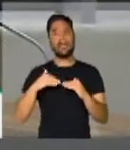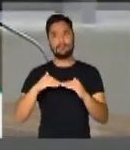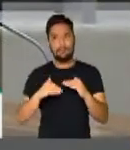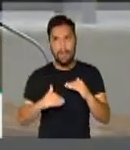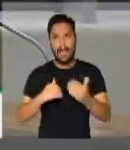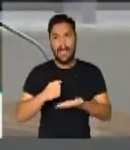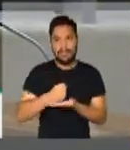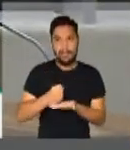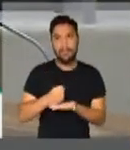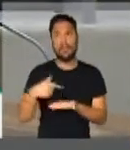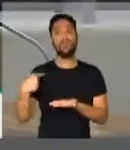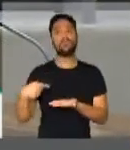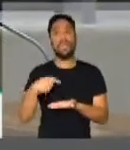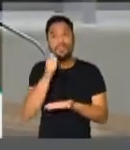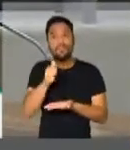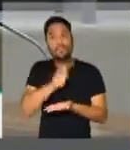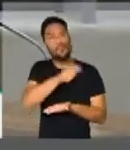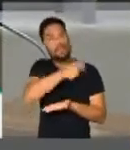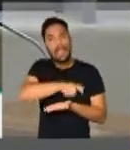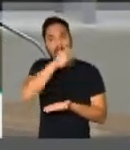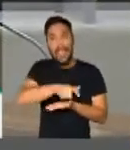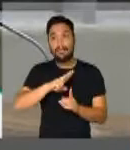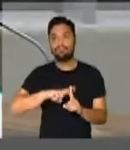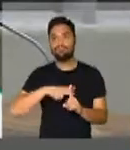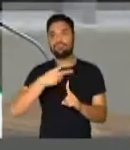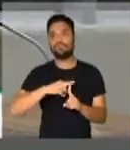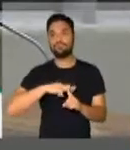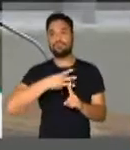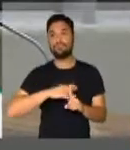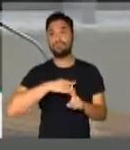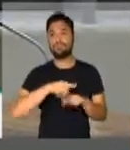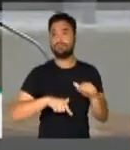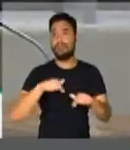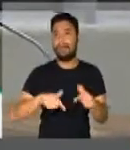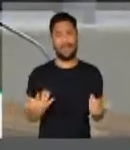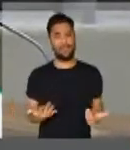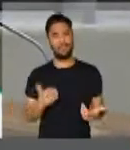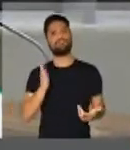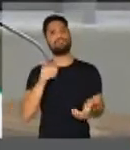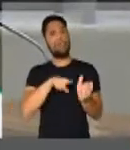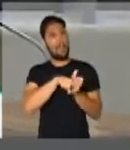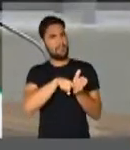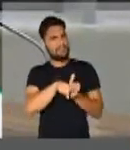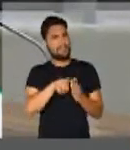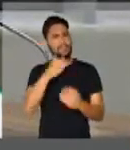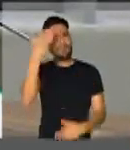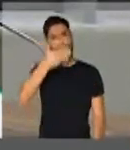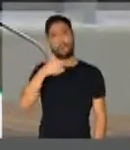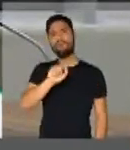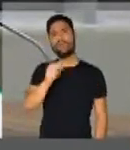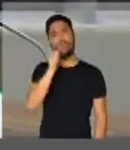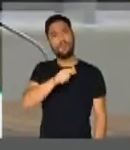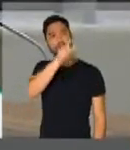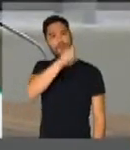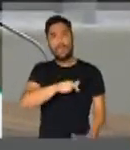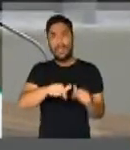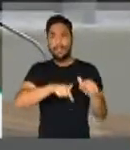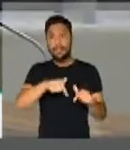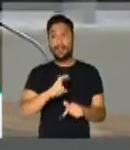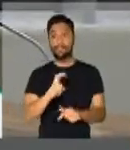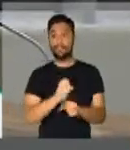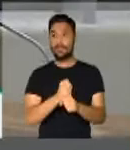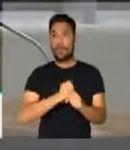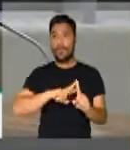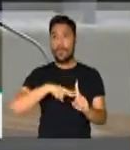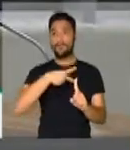menor, justamente porque as mulheres sofrem com a sobrecarga de trabalho. Todos os estudos mostram que as mulheres trabalham em média 5 anos a mais que